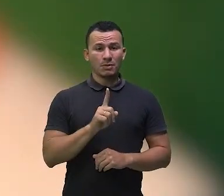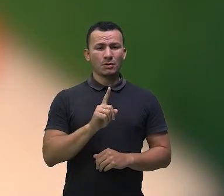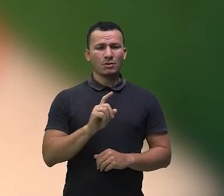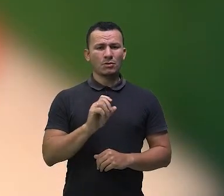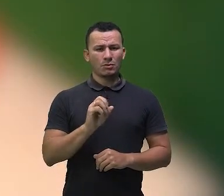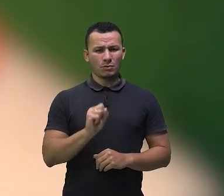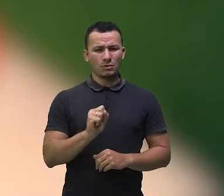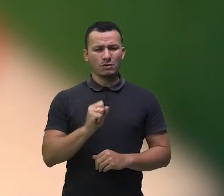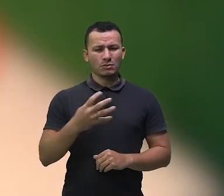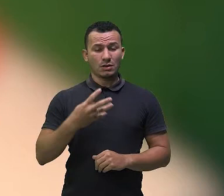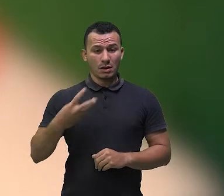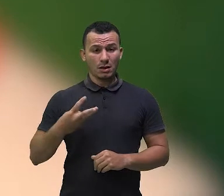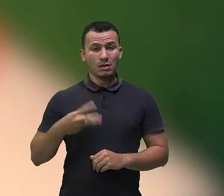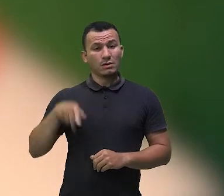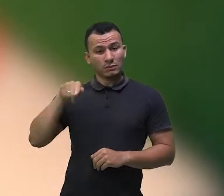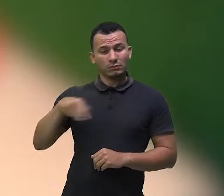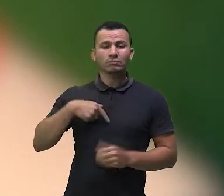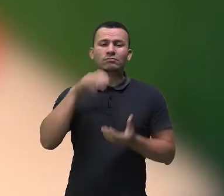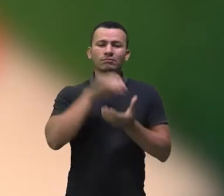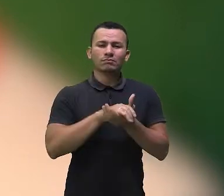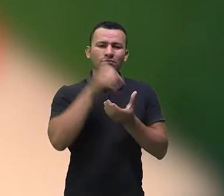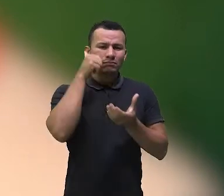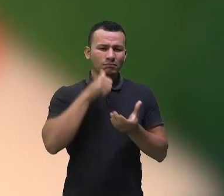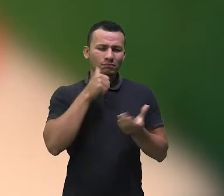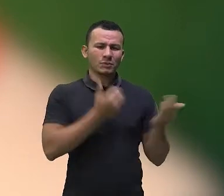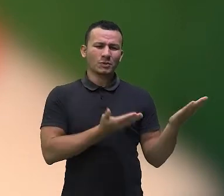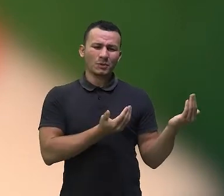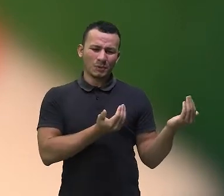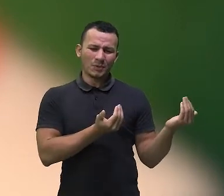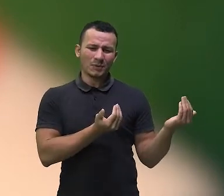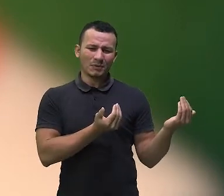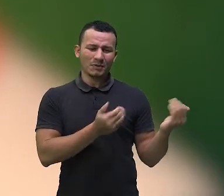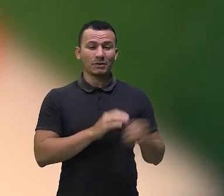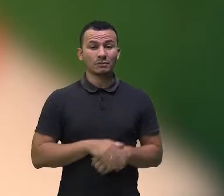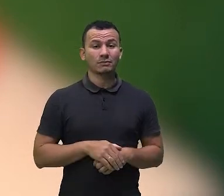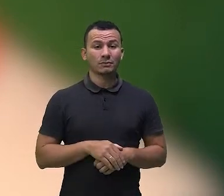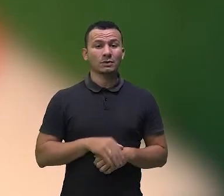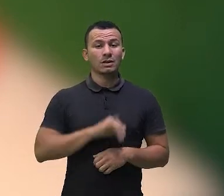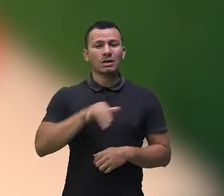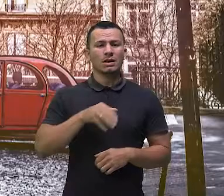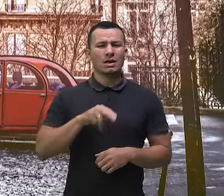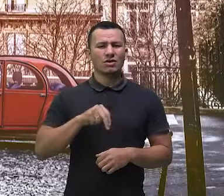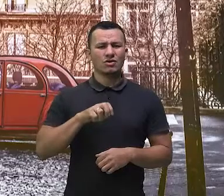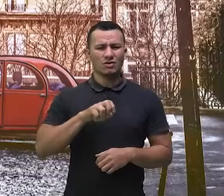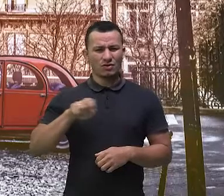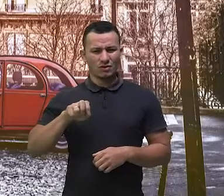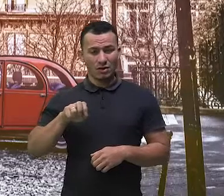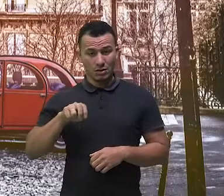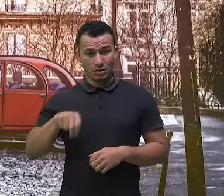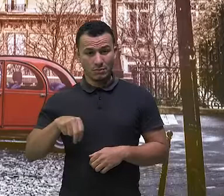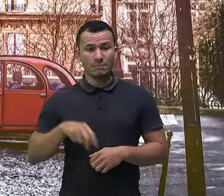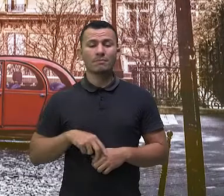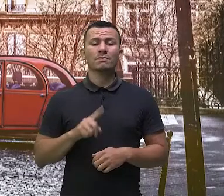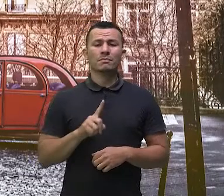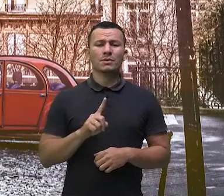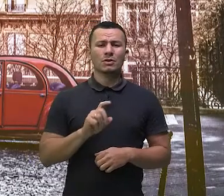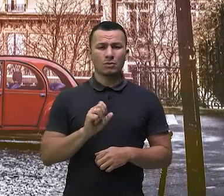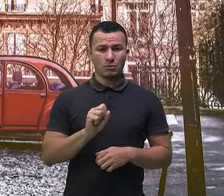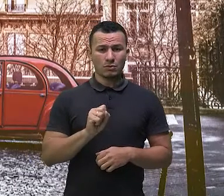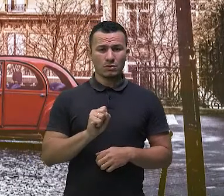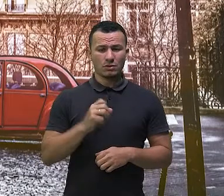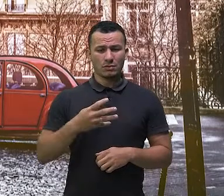1843. Marx se casa com a namorada da adolescência, Jenny von Westphalen. Ainda em